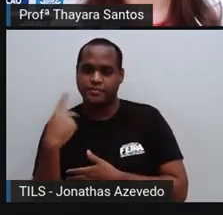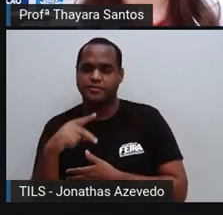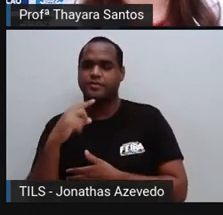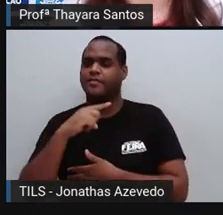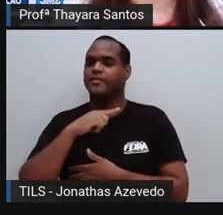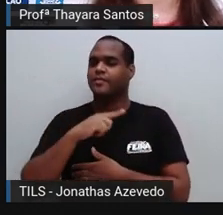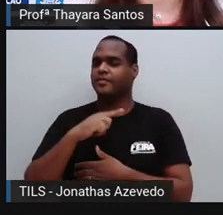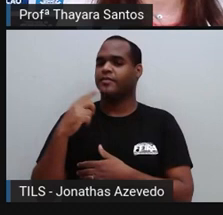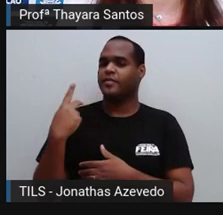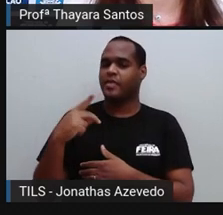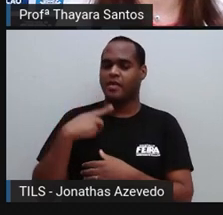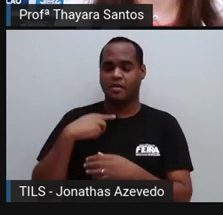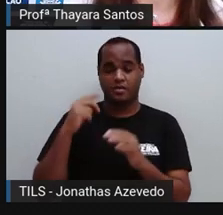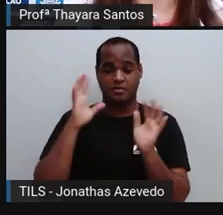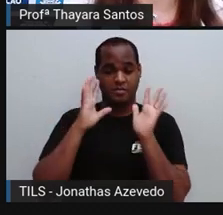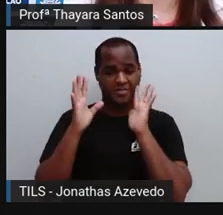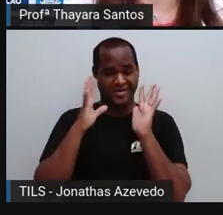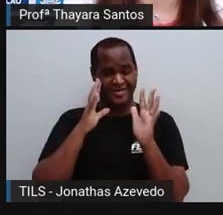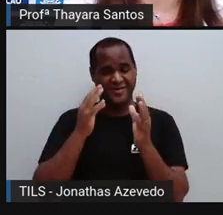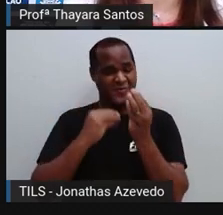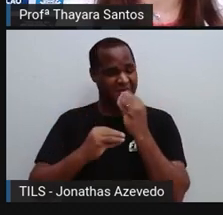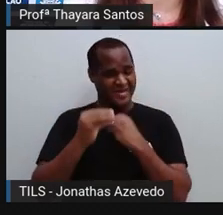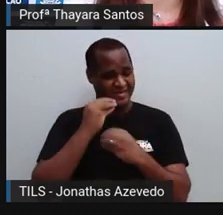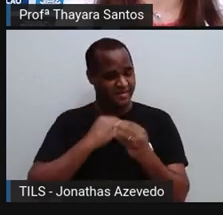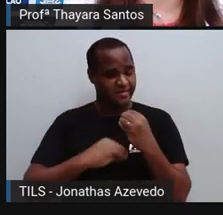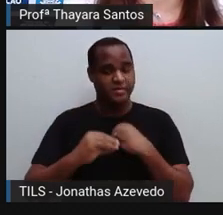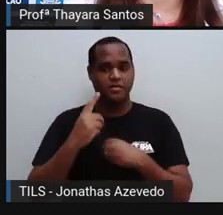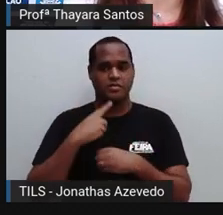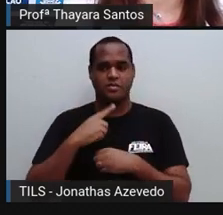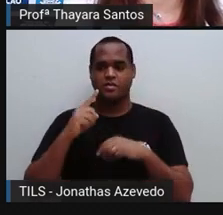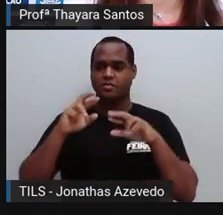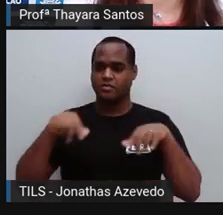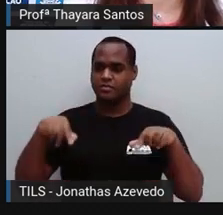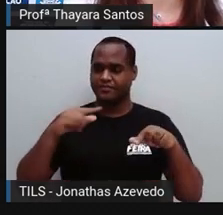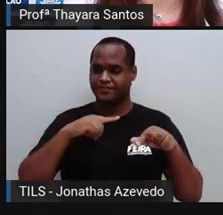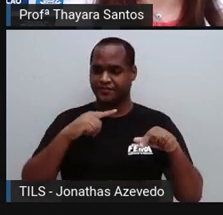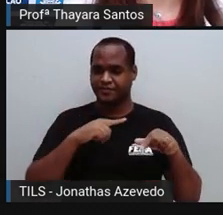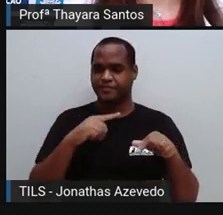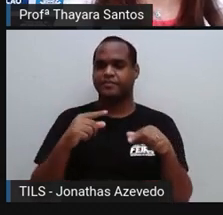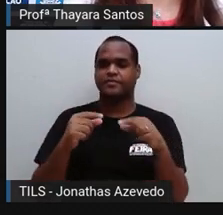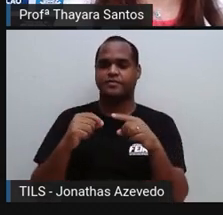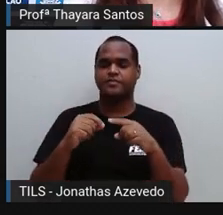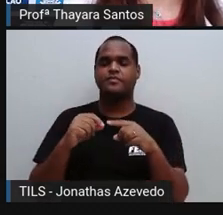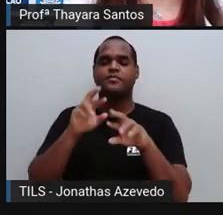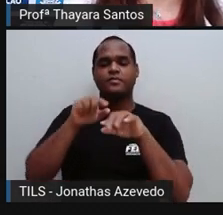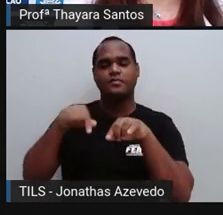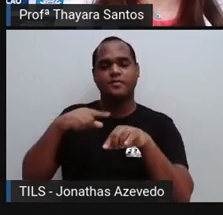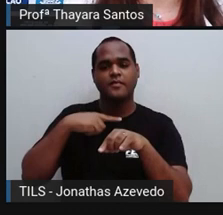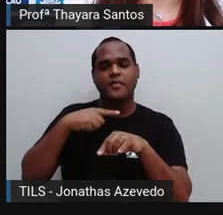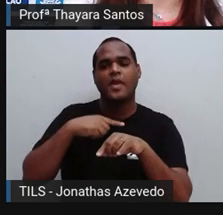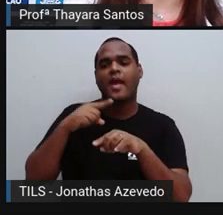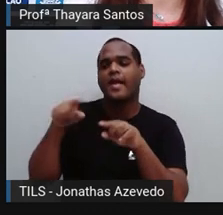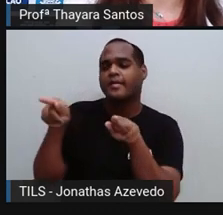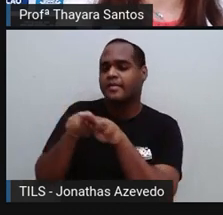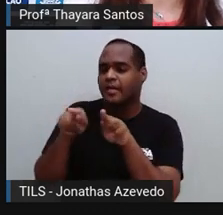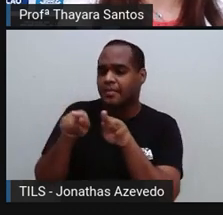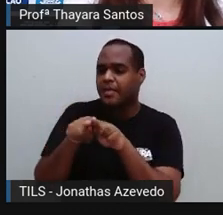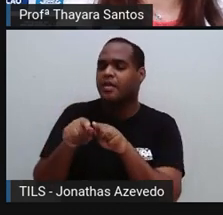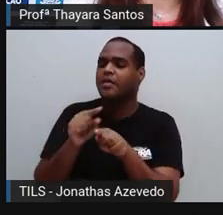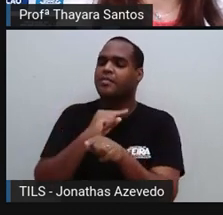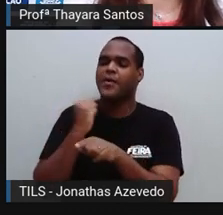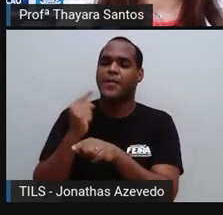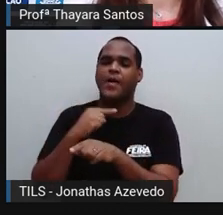de cabeça, perda de apetite, aumento dos batimentos cardíacos e da pressão arterial. E ela pode levar à morte, inclusive à